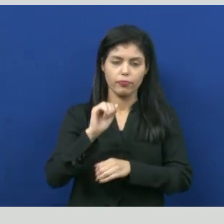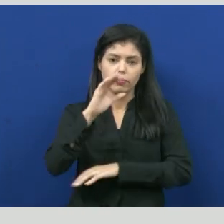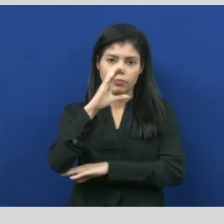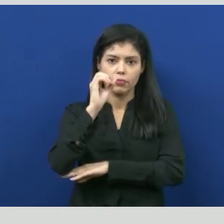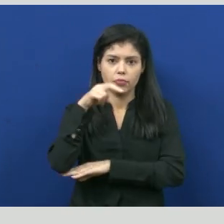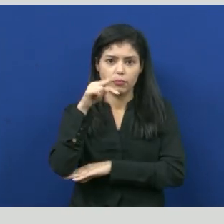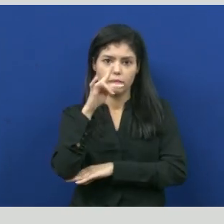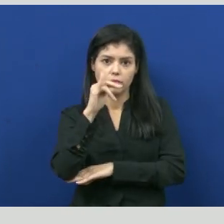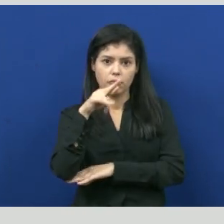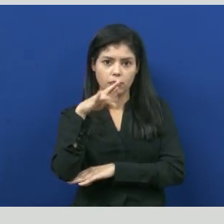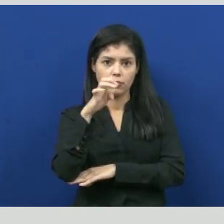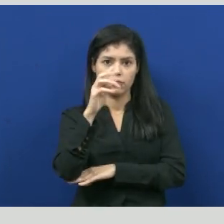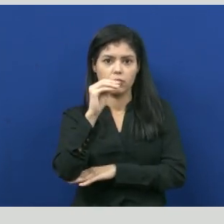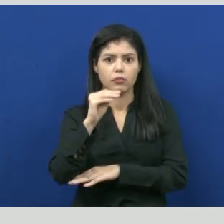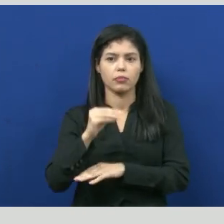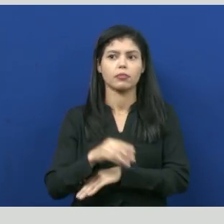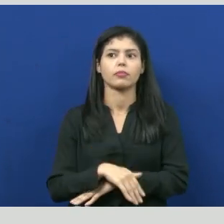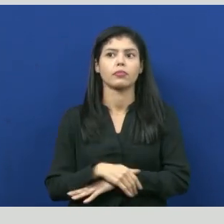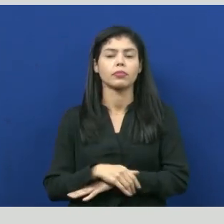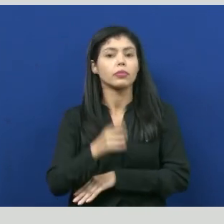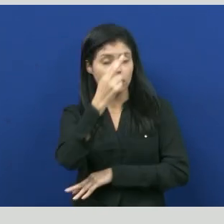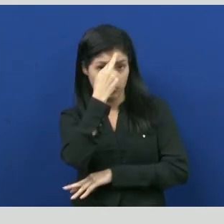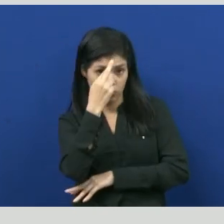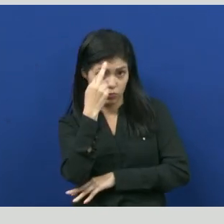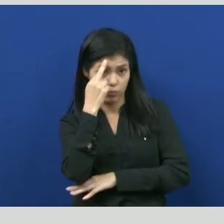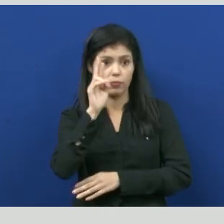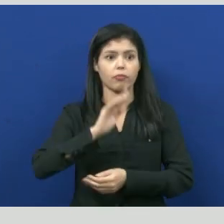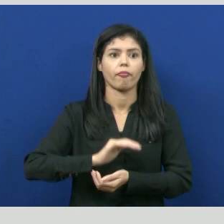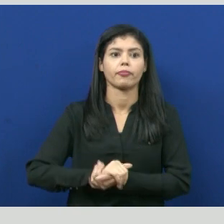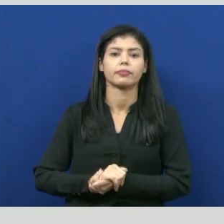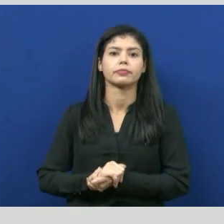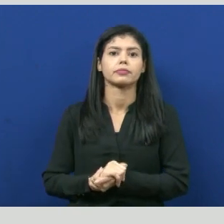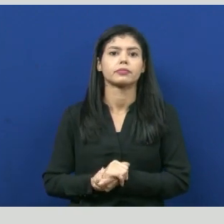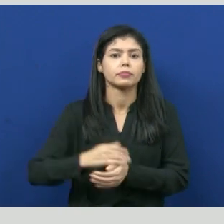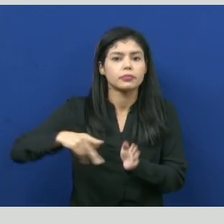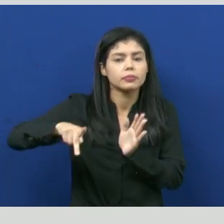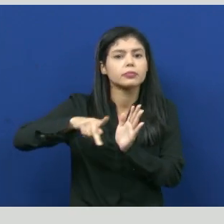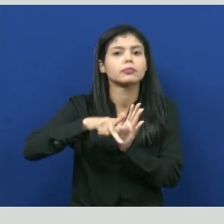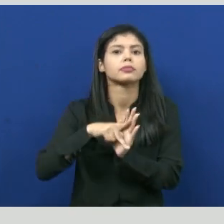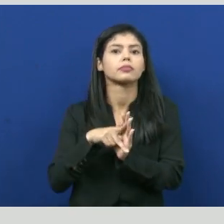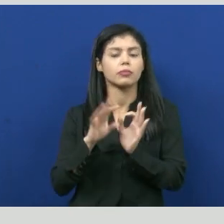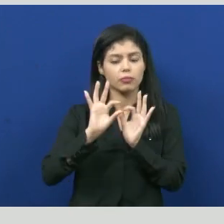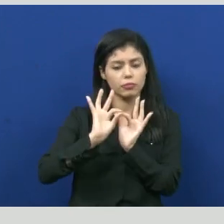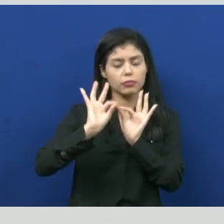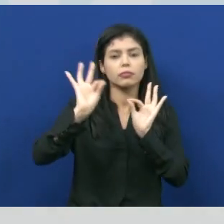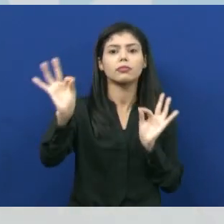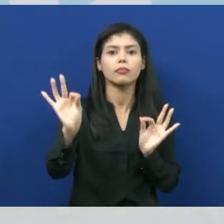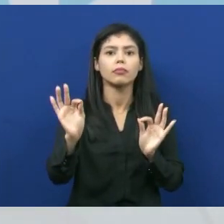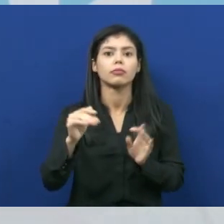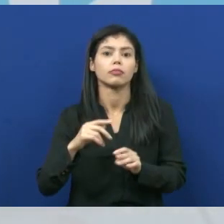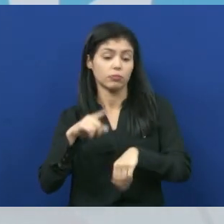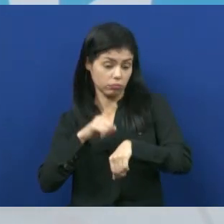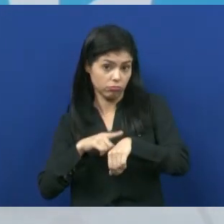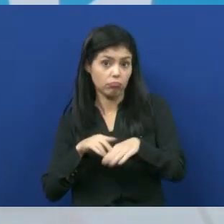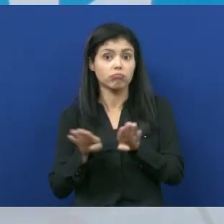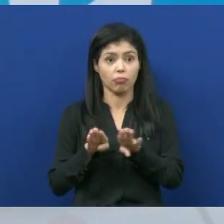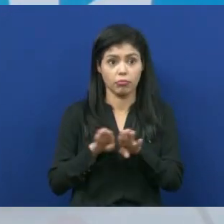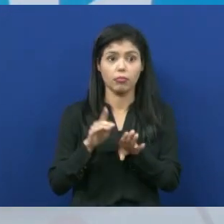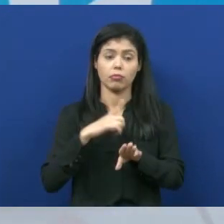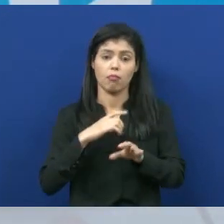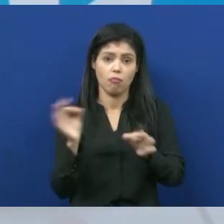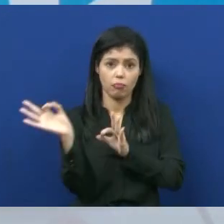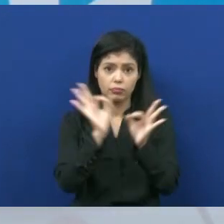continentes. Em geografia, em história, a própria linha do tempo é uma classificação, é